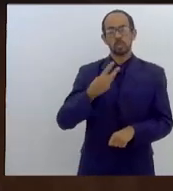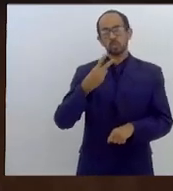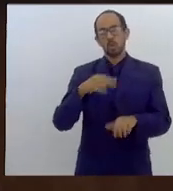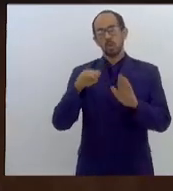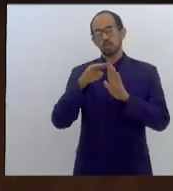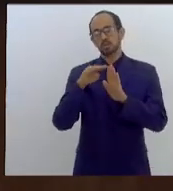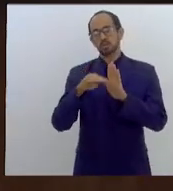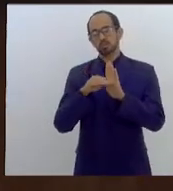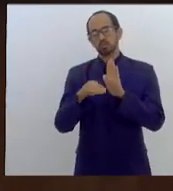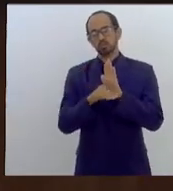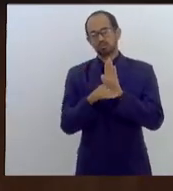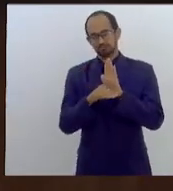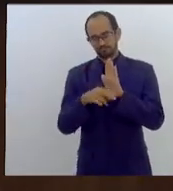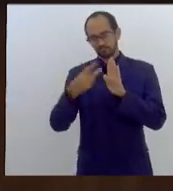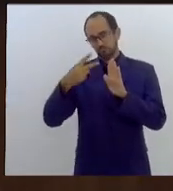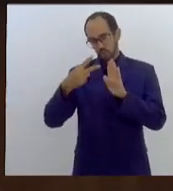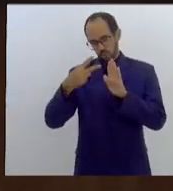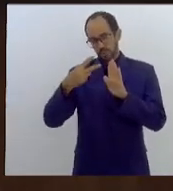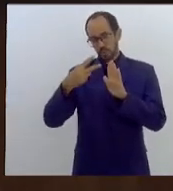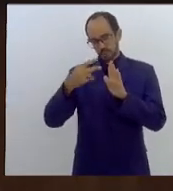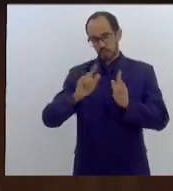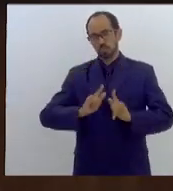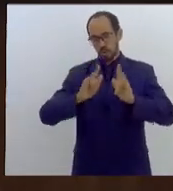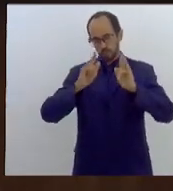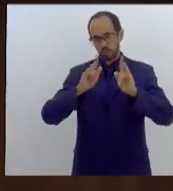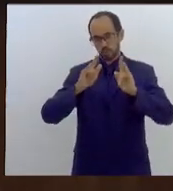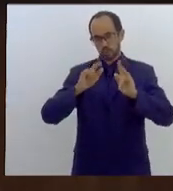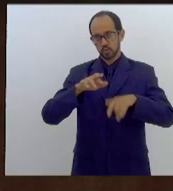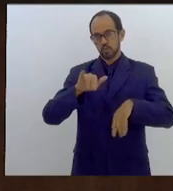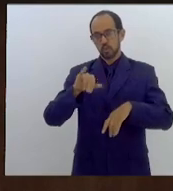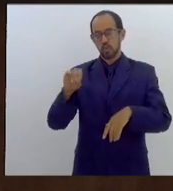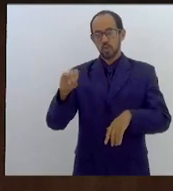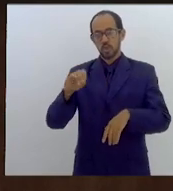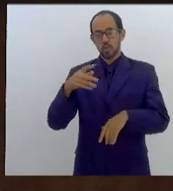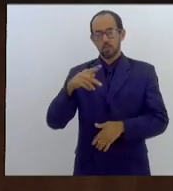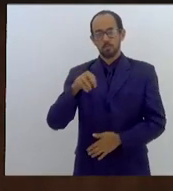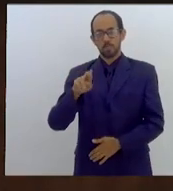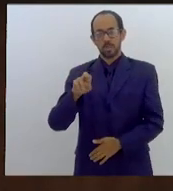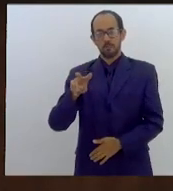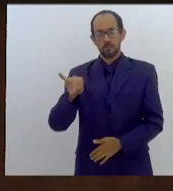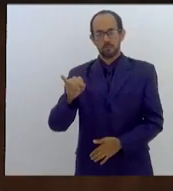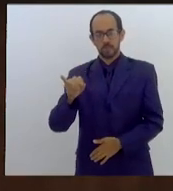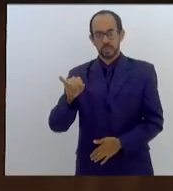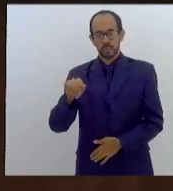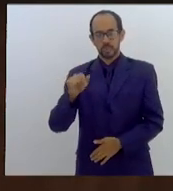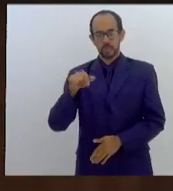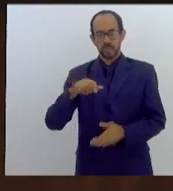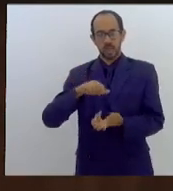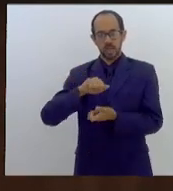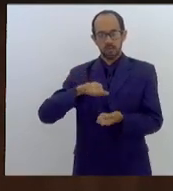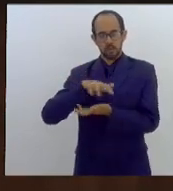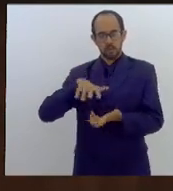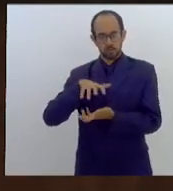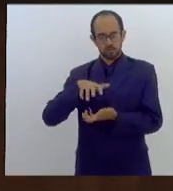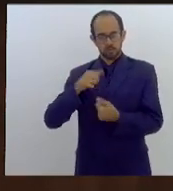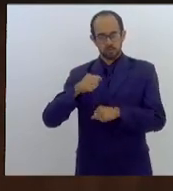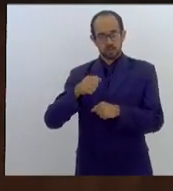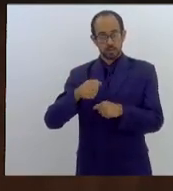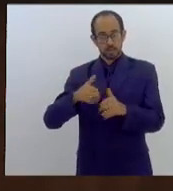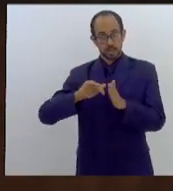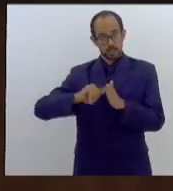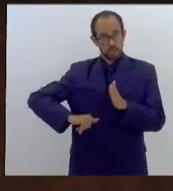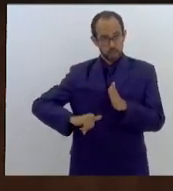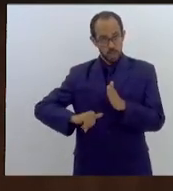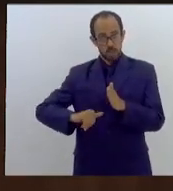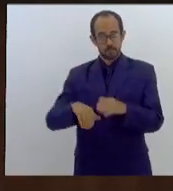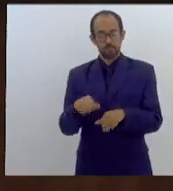relação que o Rio Previdência está reformando, que tem que sair da relação. E, ao mesmo